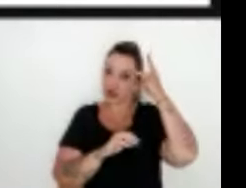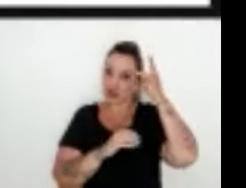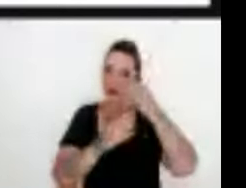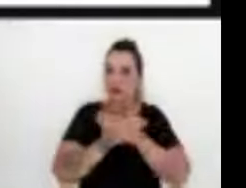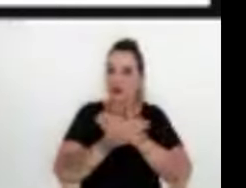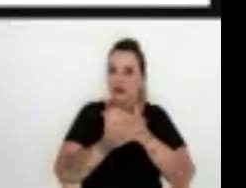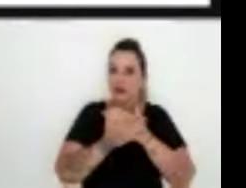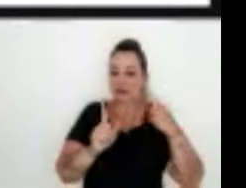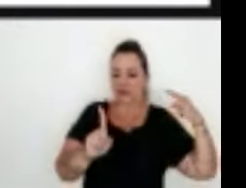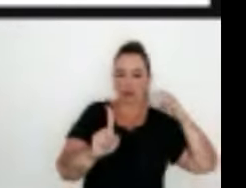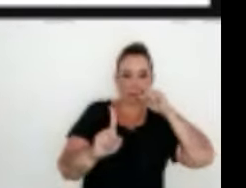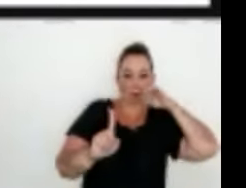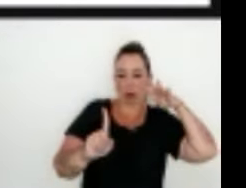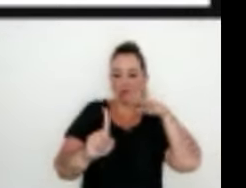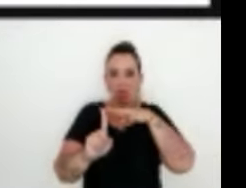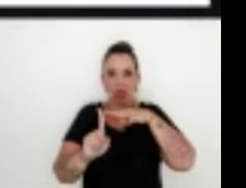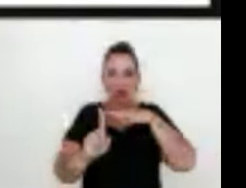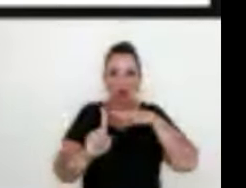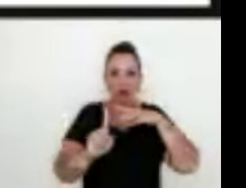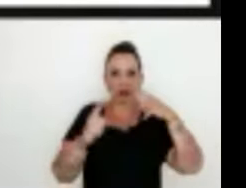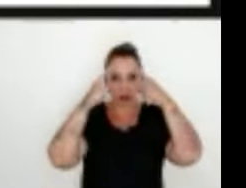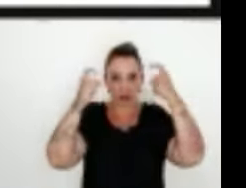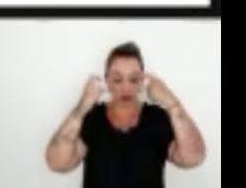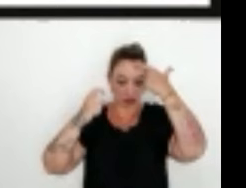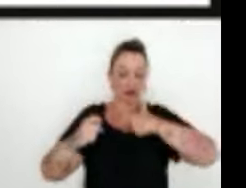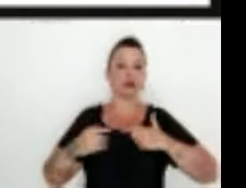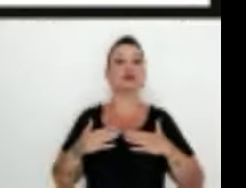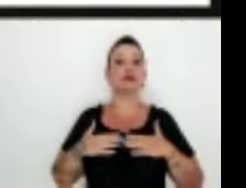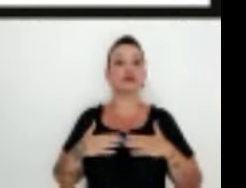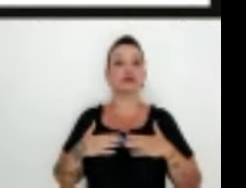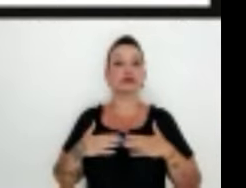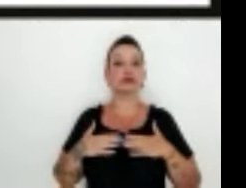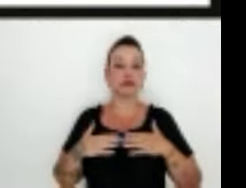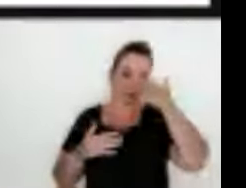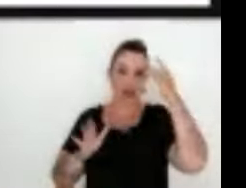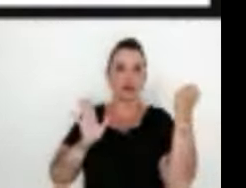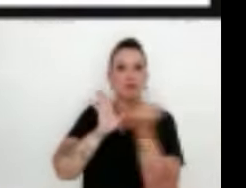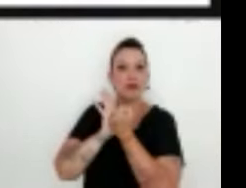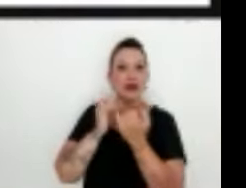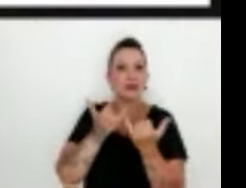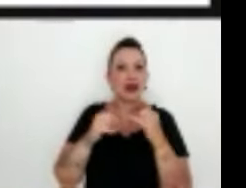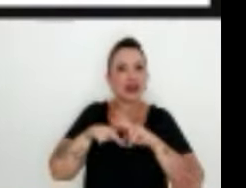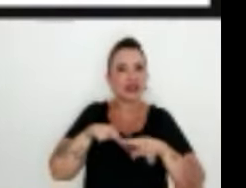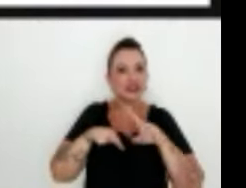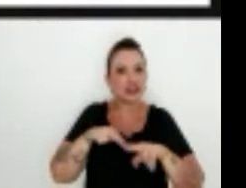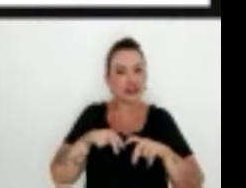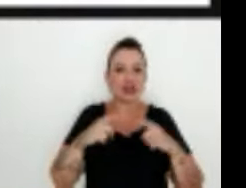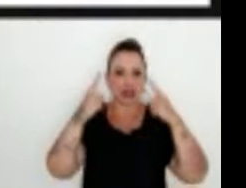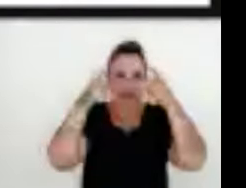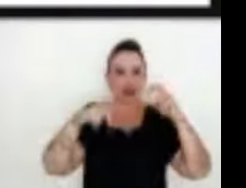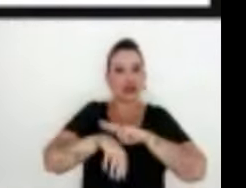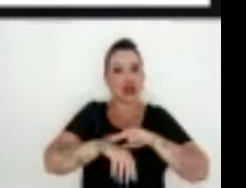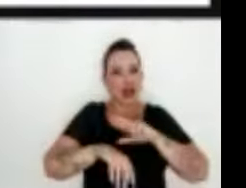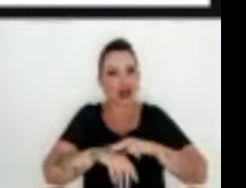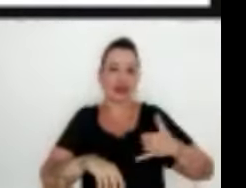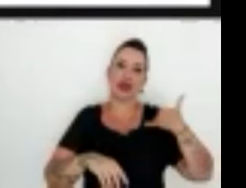de ofensas e abusos por suas posições como pessoas marcadas por gênero, sexualidade, raça, classe ou idade